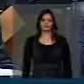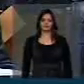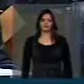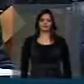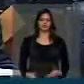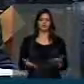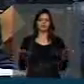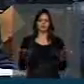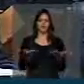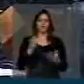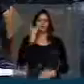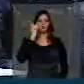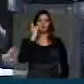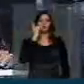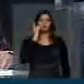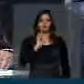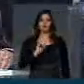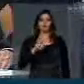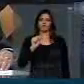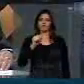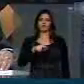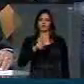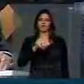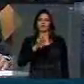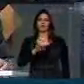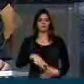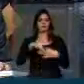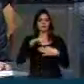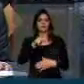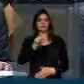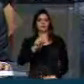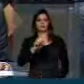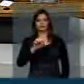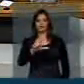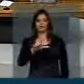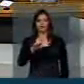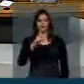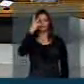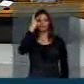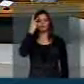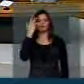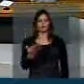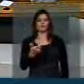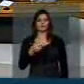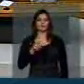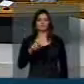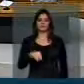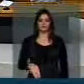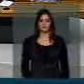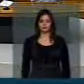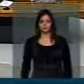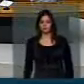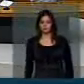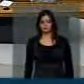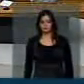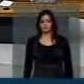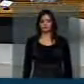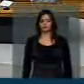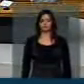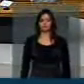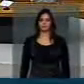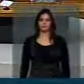Passo a palavra, então, ao ilustre deputado Ivan Valente, líder do PSOL. 5 minutos para o seu pronunciamento.